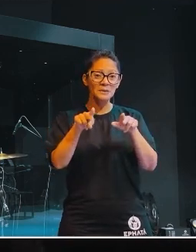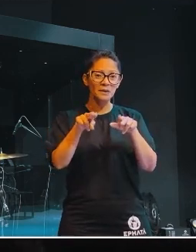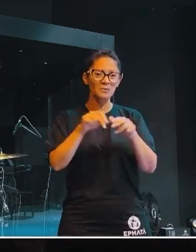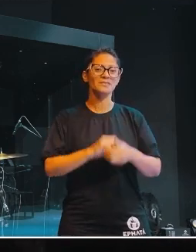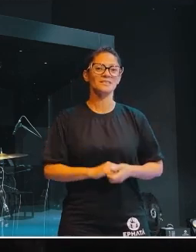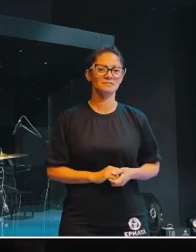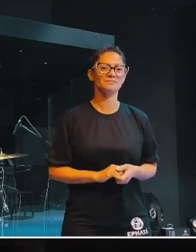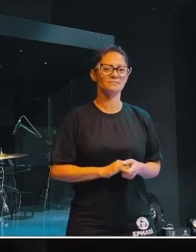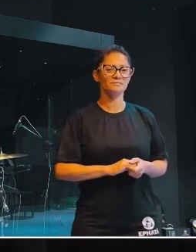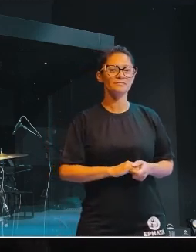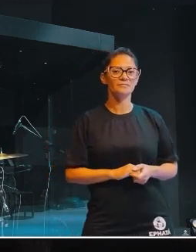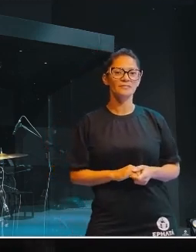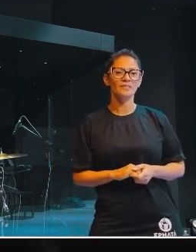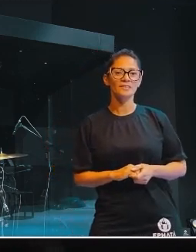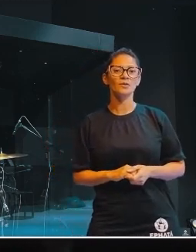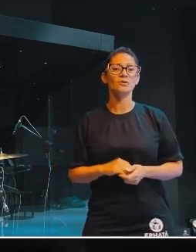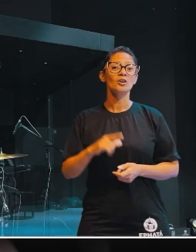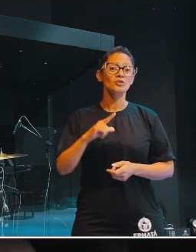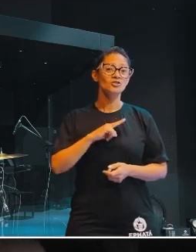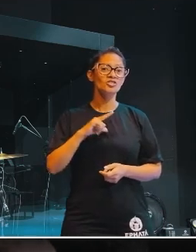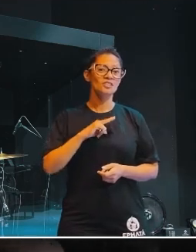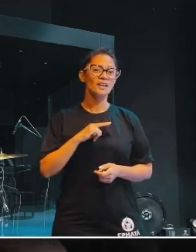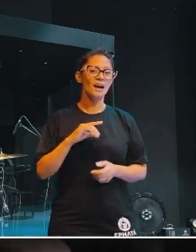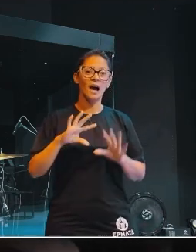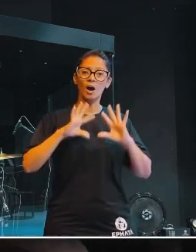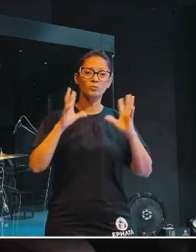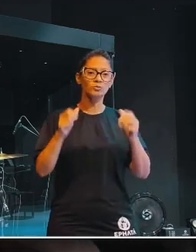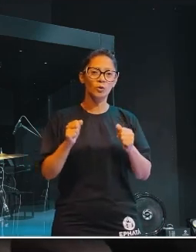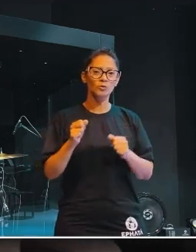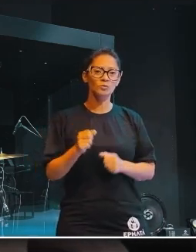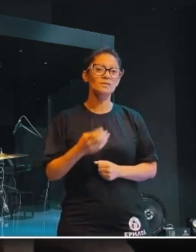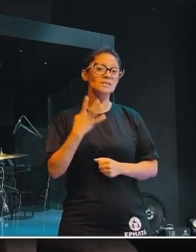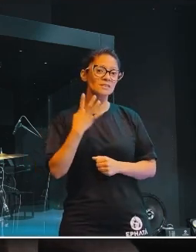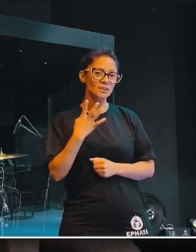dizer? Ai, meu Deus,